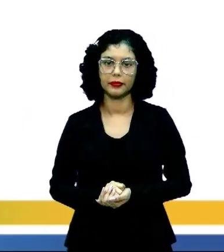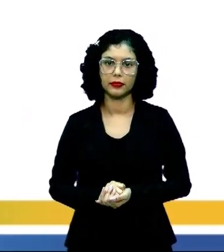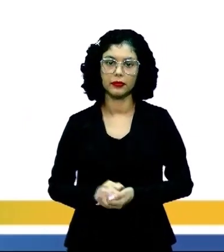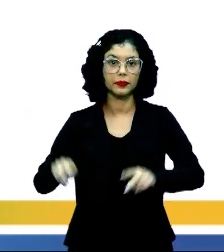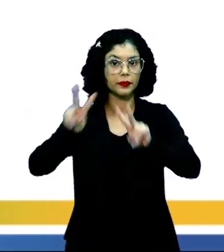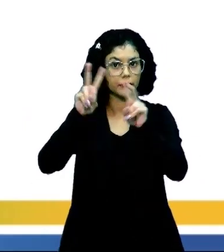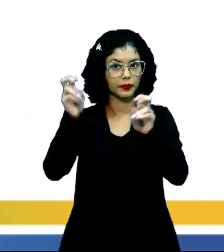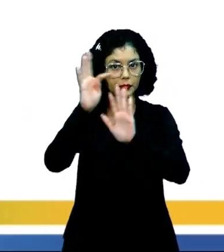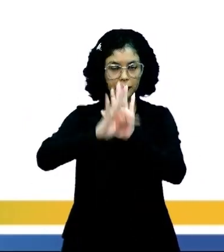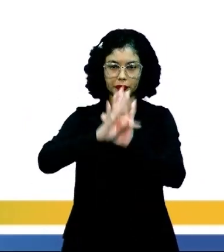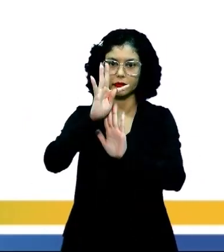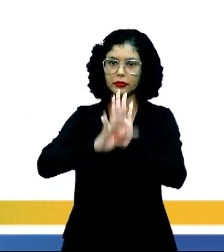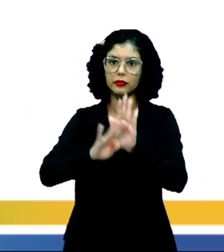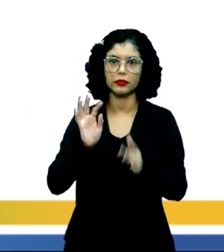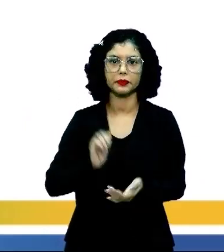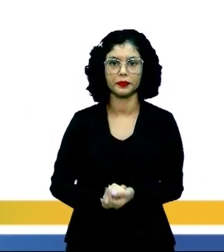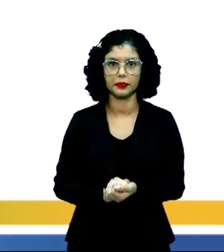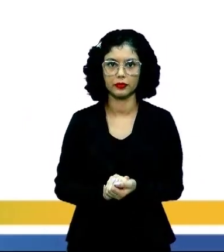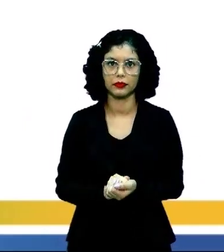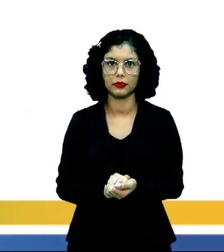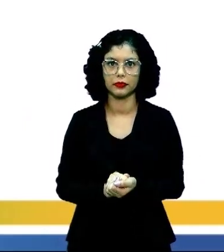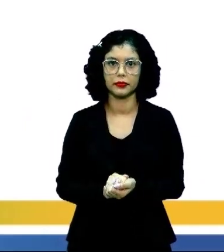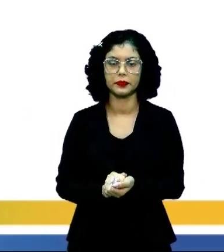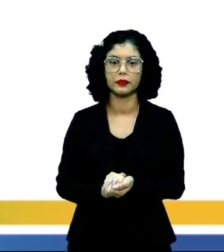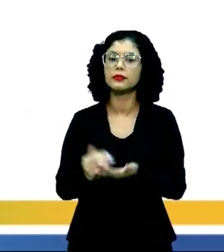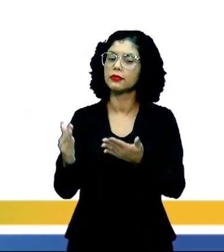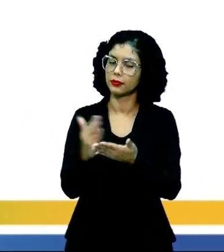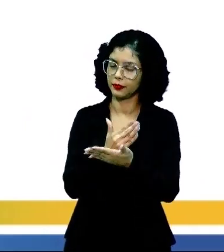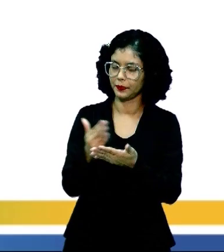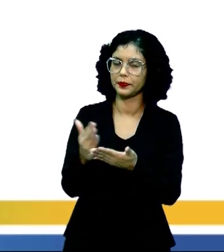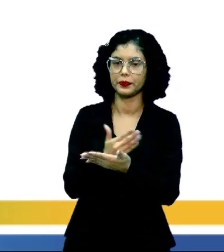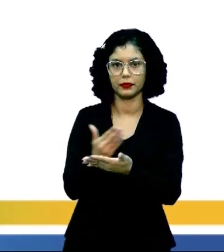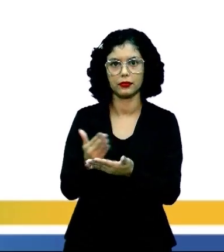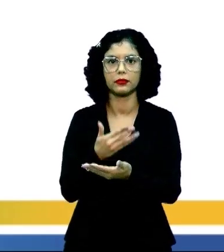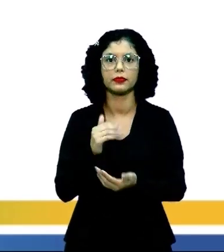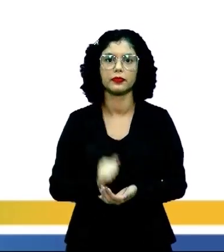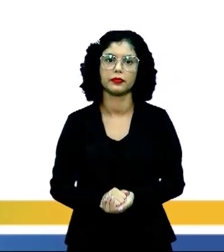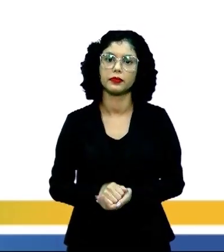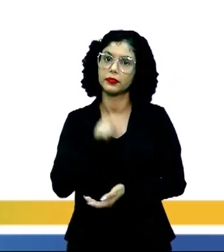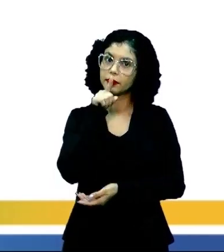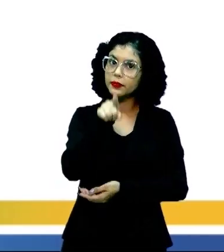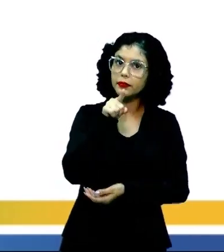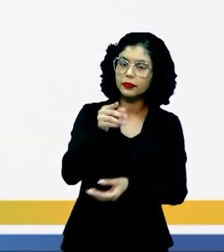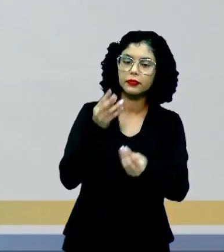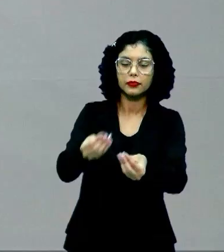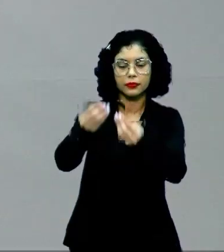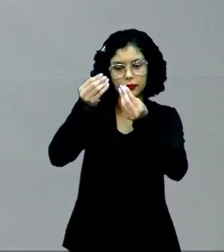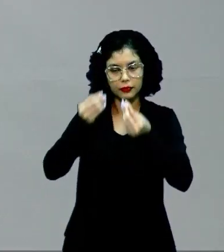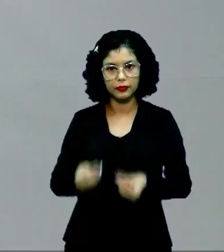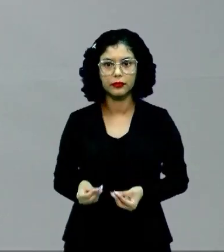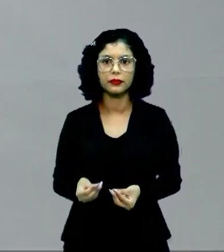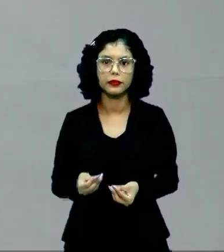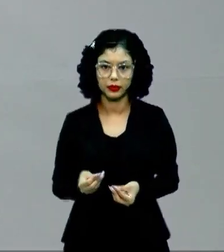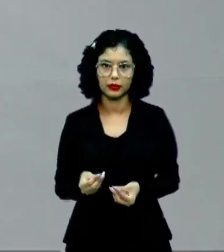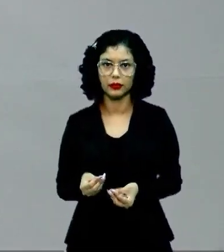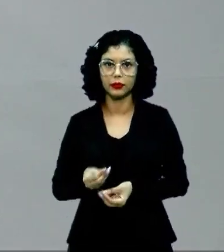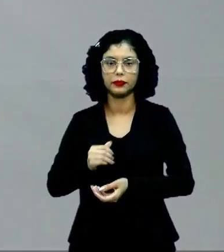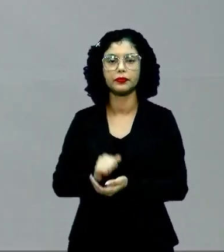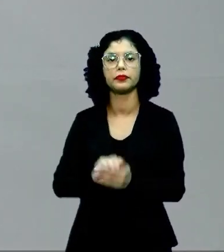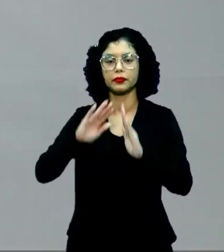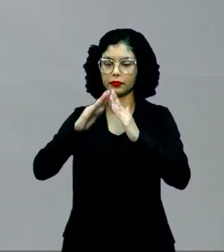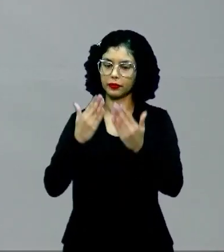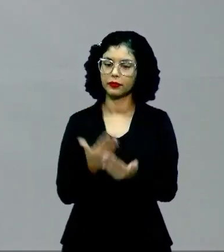Esse texto ele está em um dos nossos cadernos, né? Cadernos que você recebeu aí na